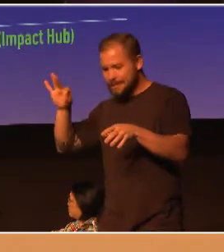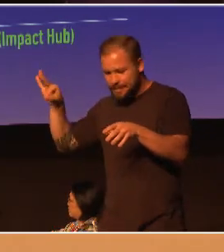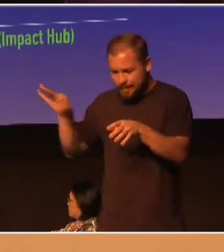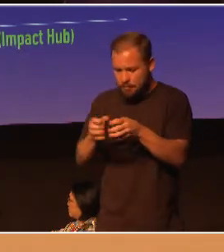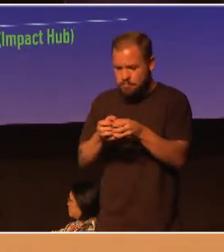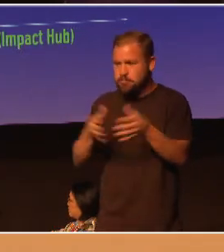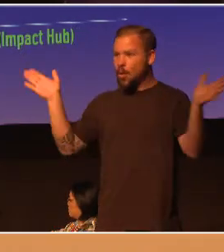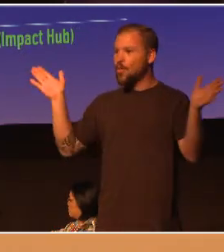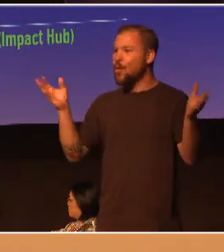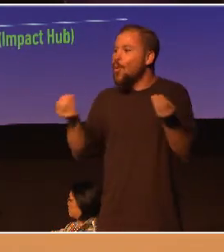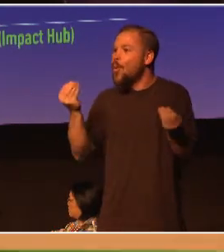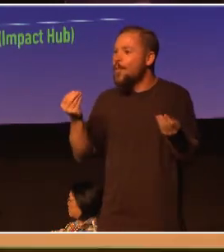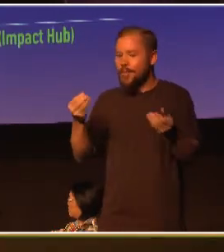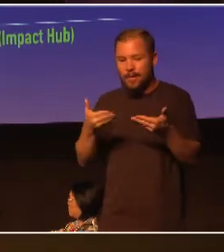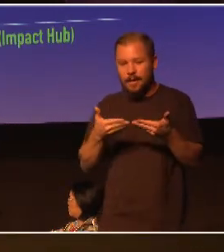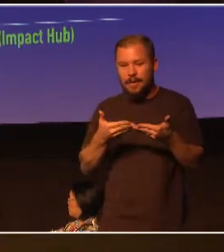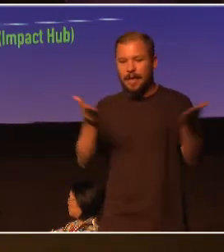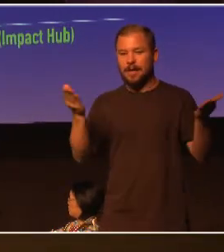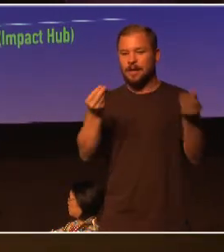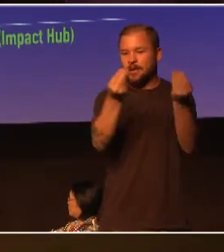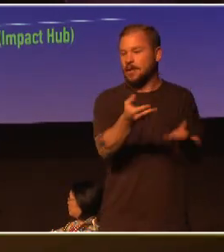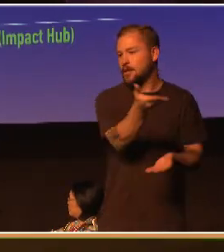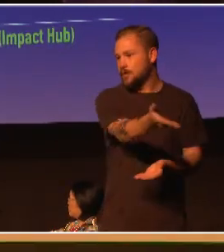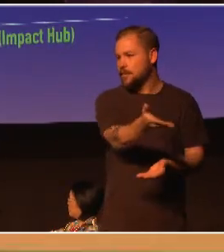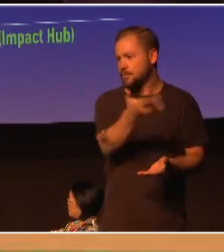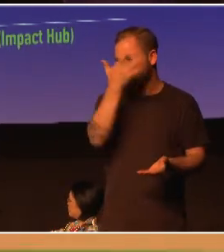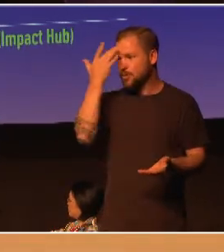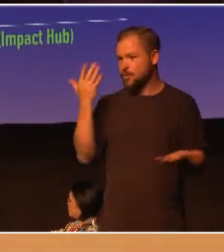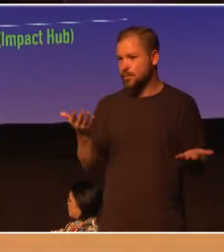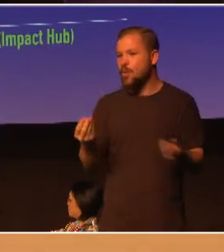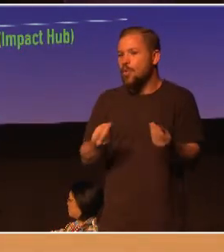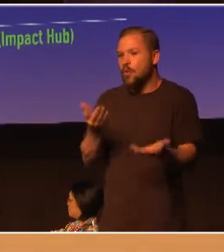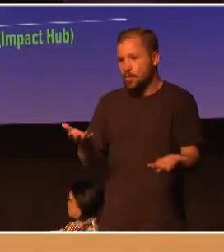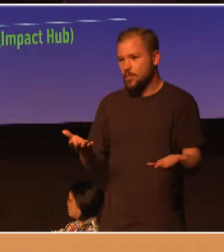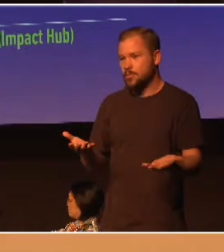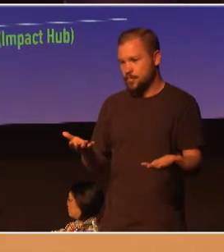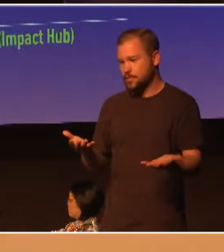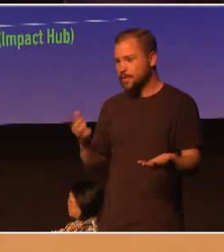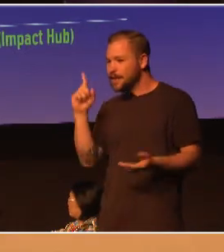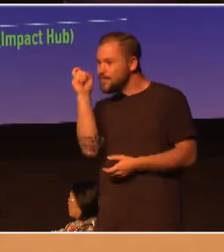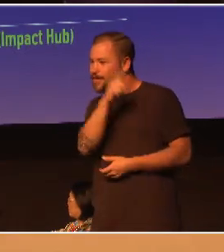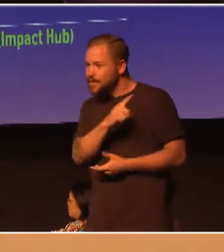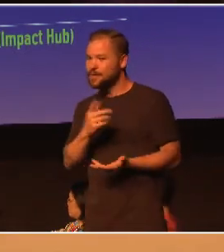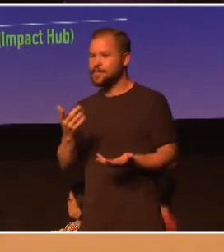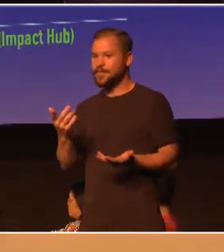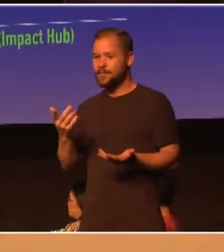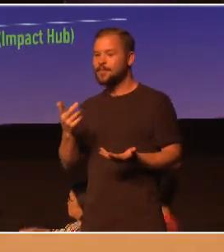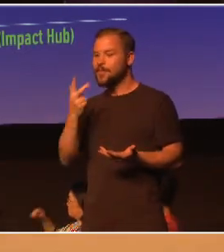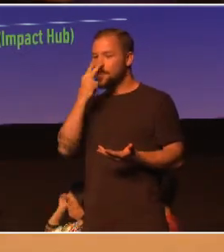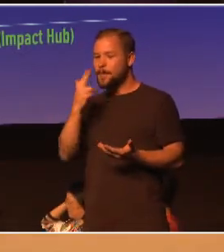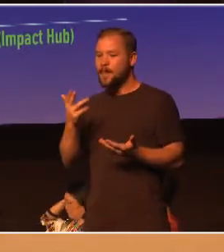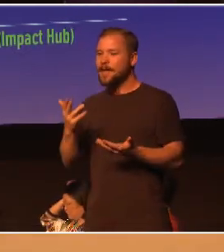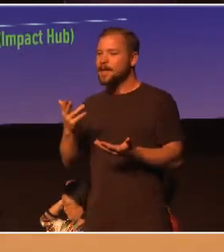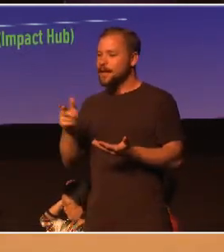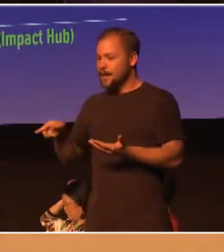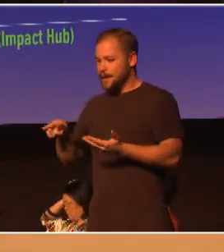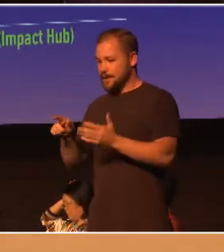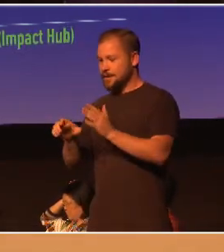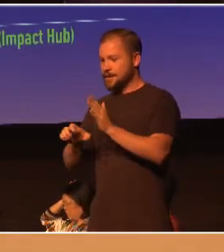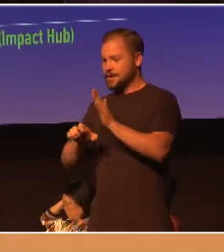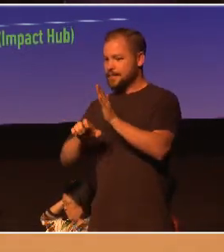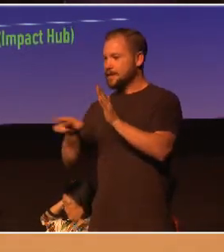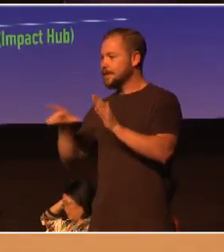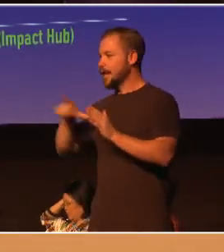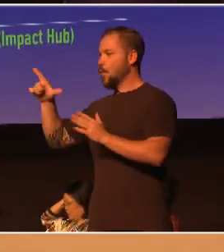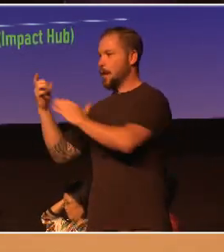onde a gente termina retroalimentando esses ecossistemas, né? Quer dizer, é o venture capitalist que vai apoiar a startup do cara que